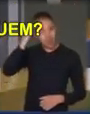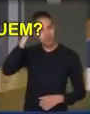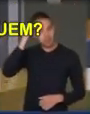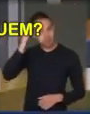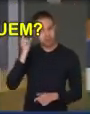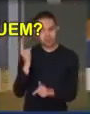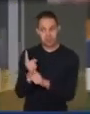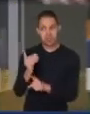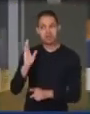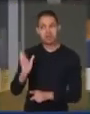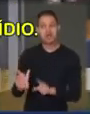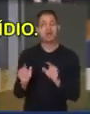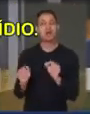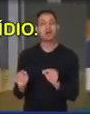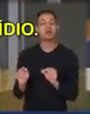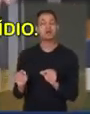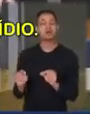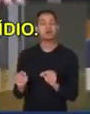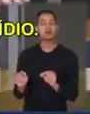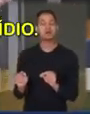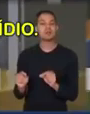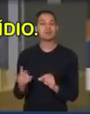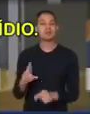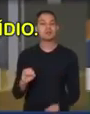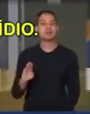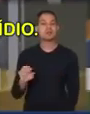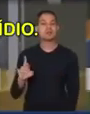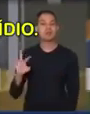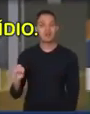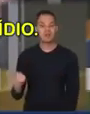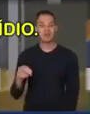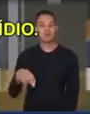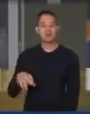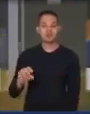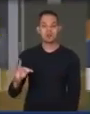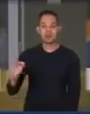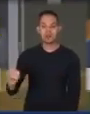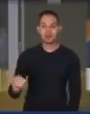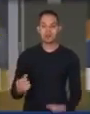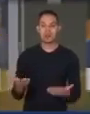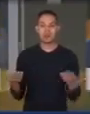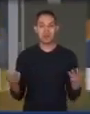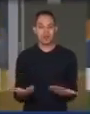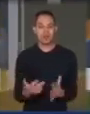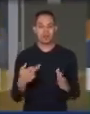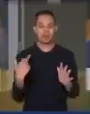que é quem? É Roberto Campos Neto. E agora, imputar o crime de genocídio.